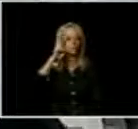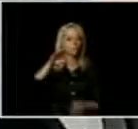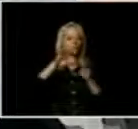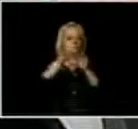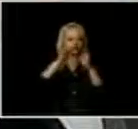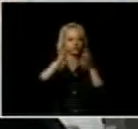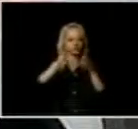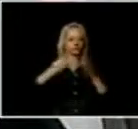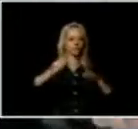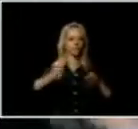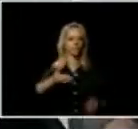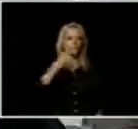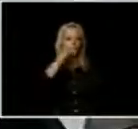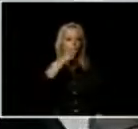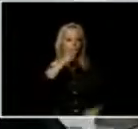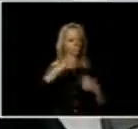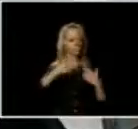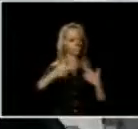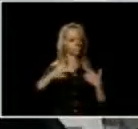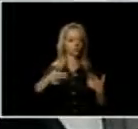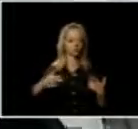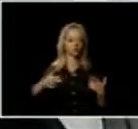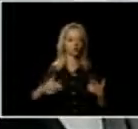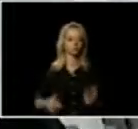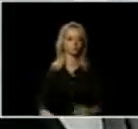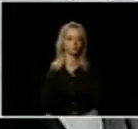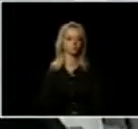e outros inúmeros artistas que nós temos aqui na nossa cidade.